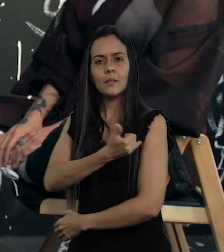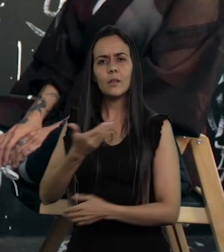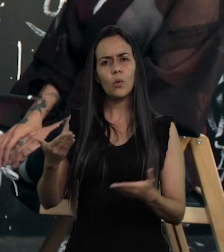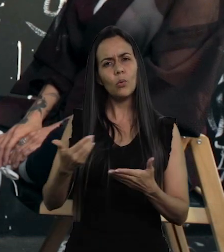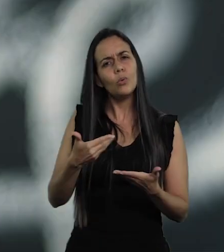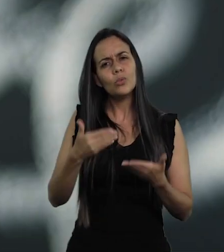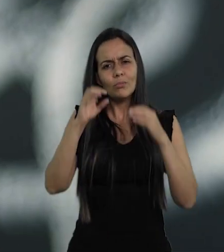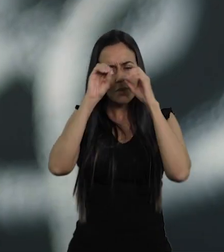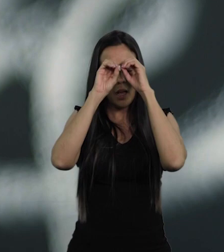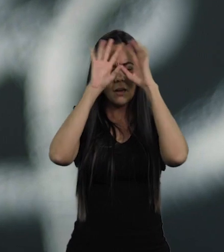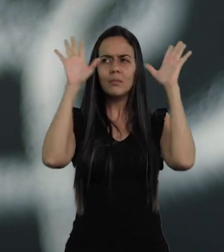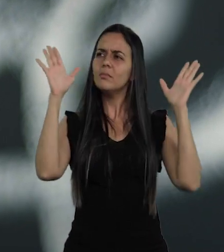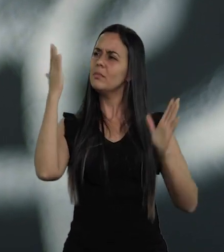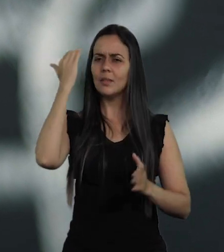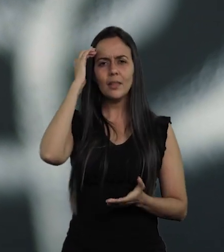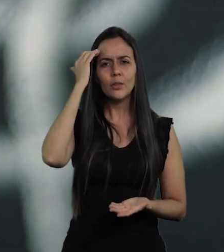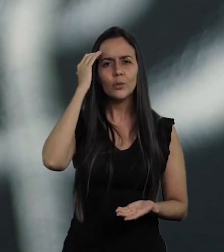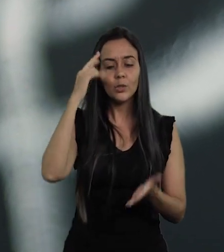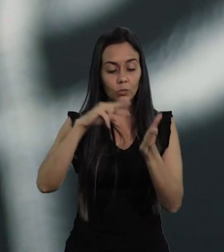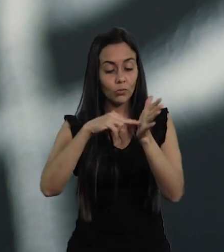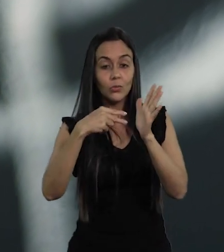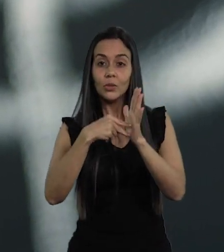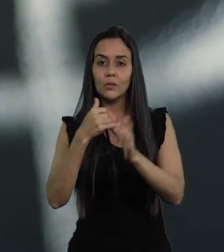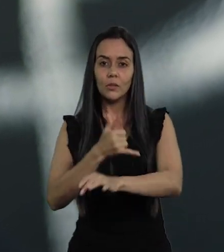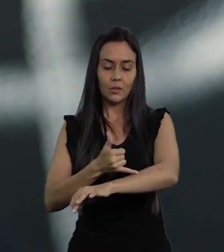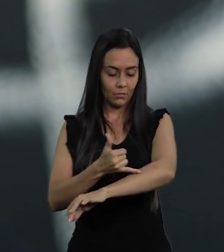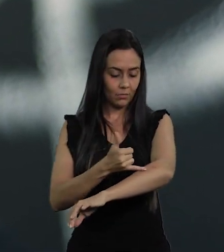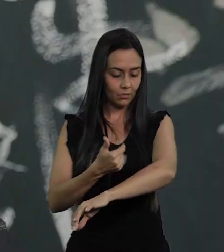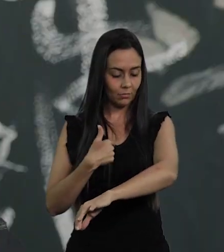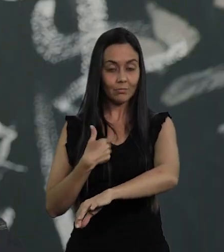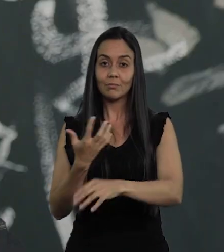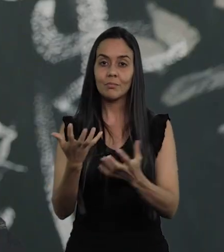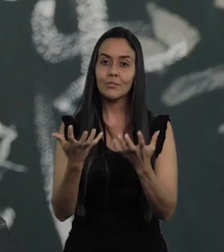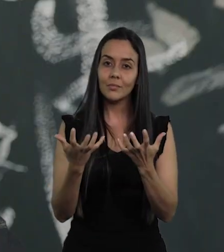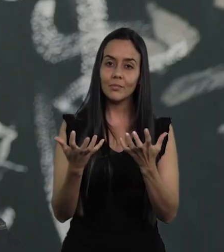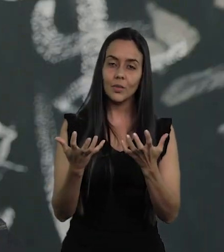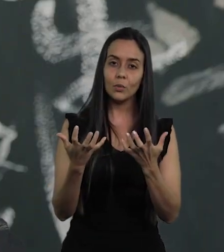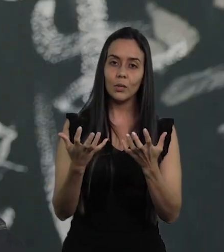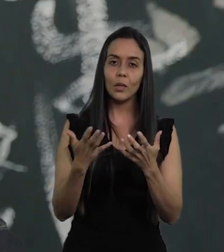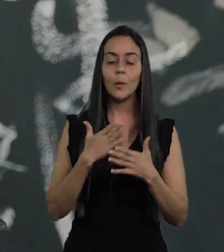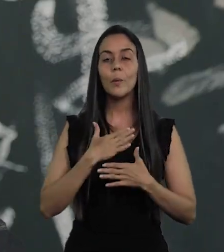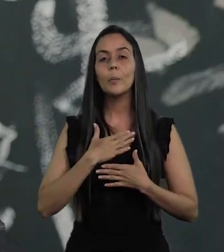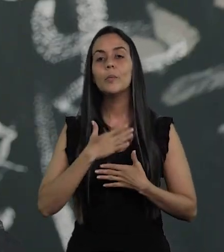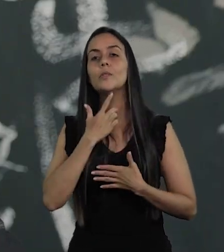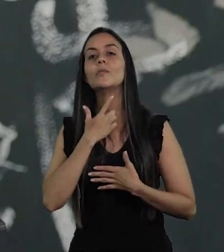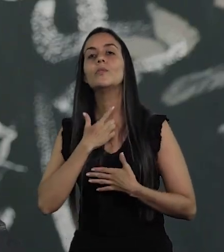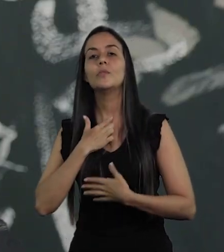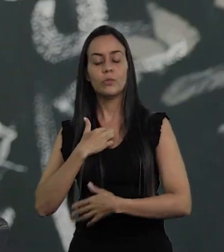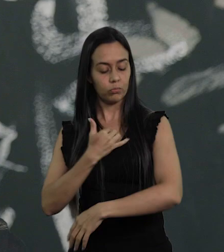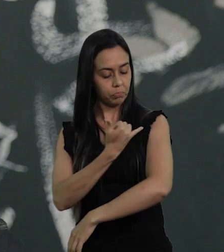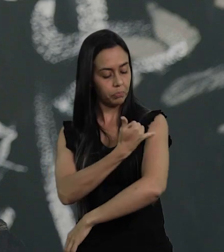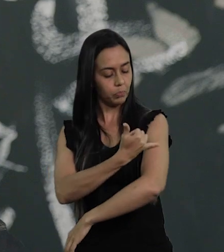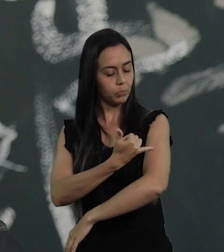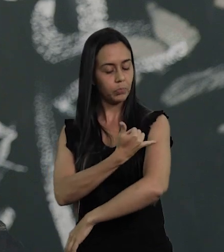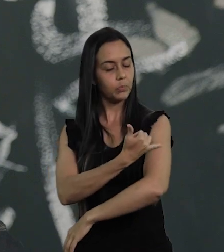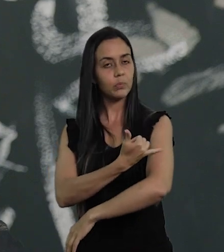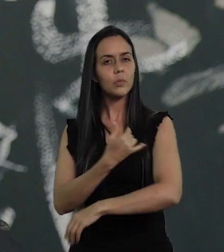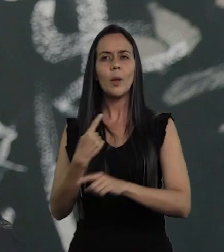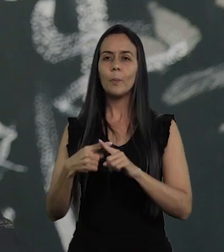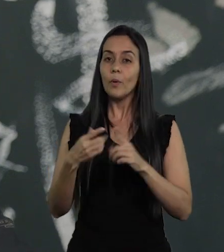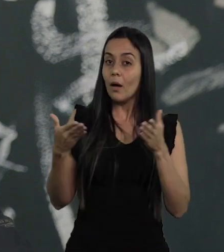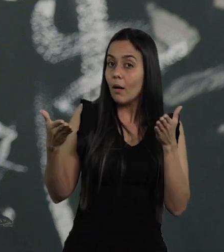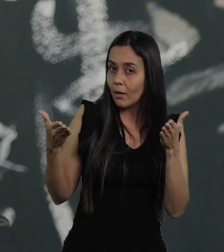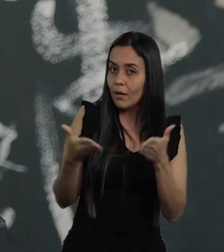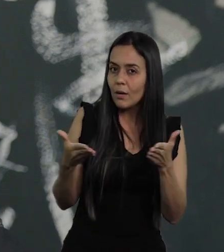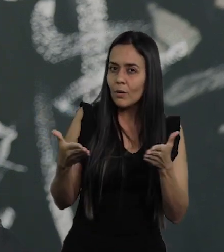clareza, que eu quero que ele seja inscrito. Claro. Na minha pele, porque agora o meu corpo ele